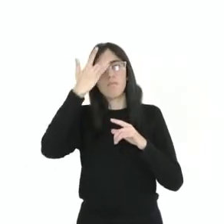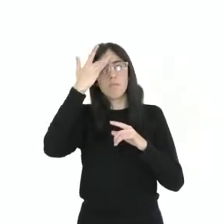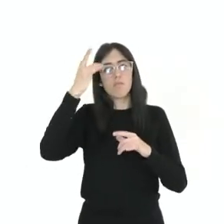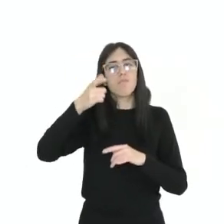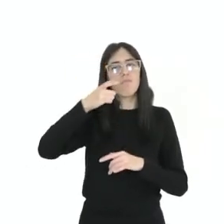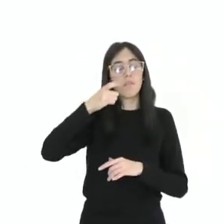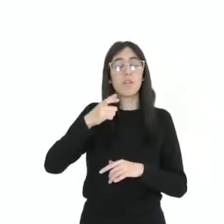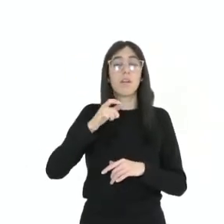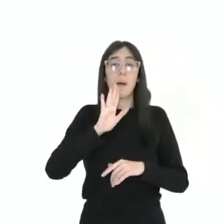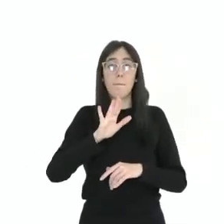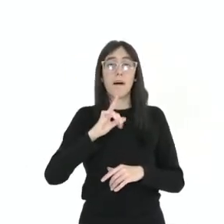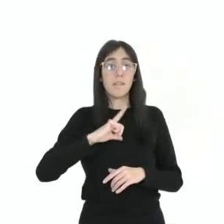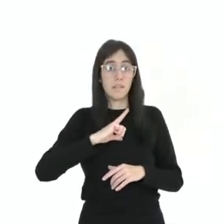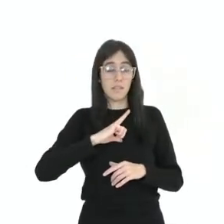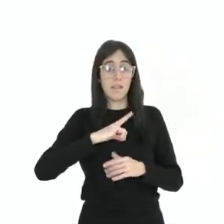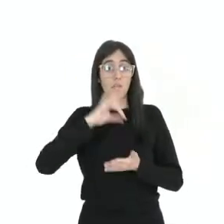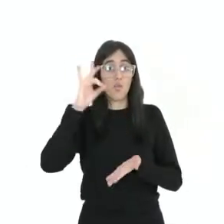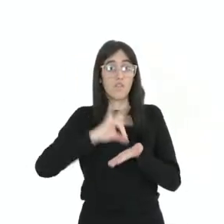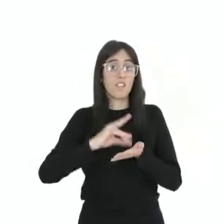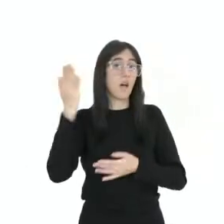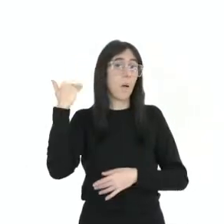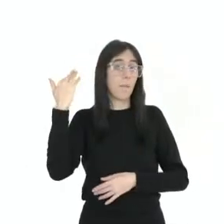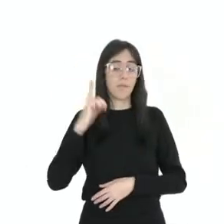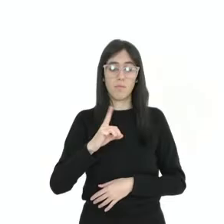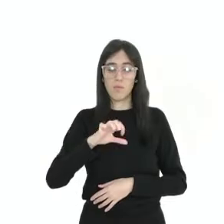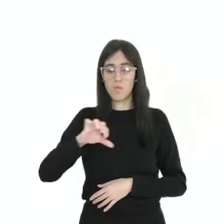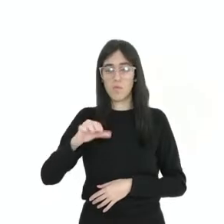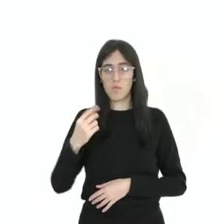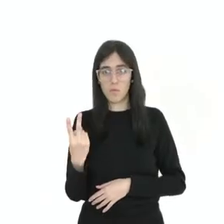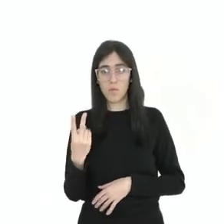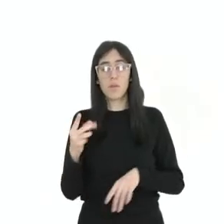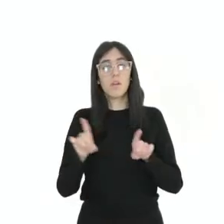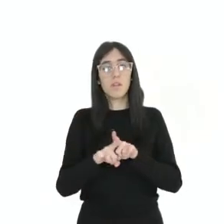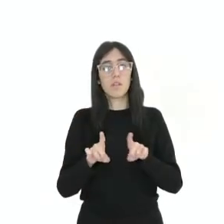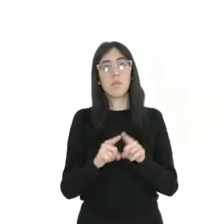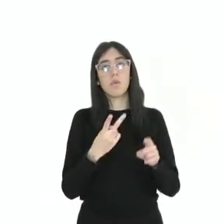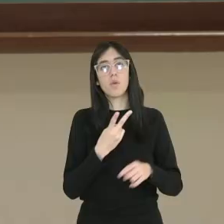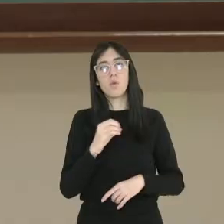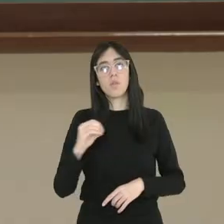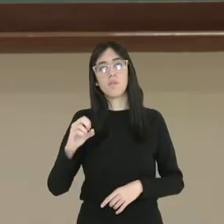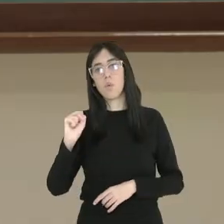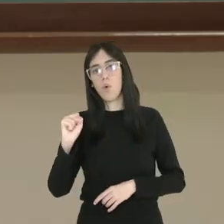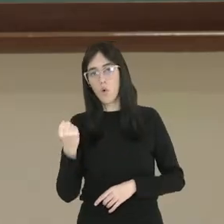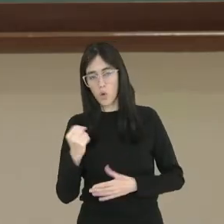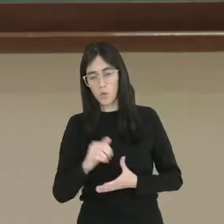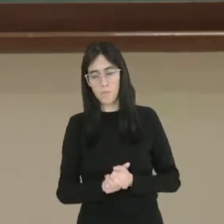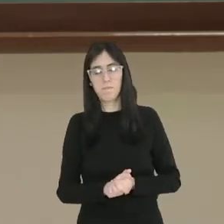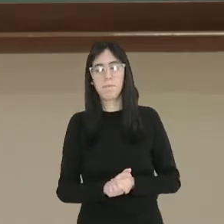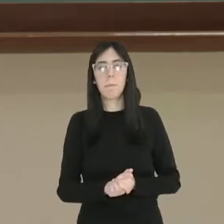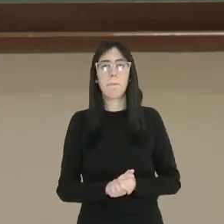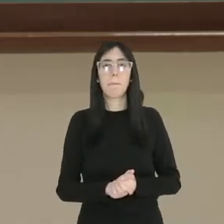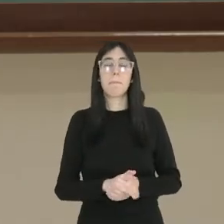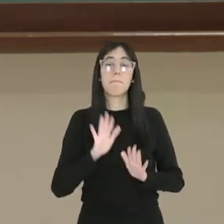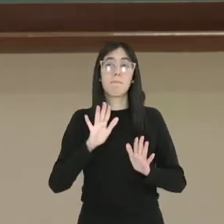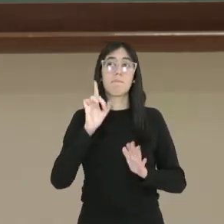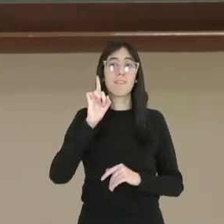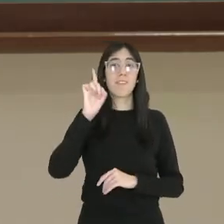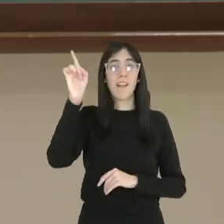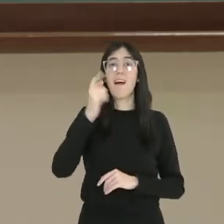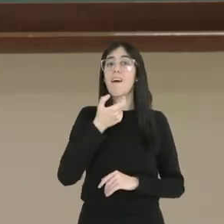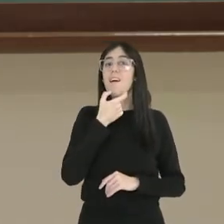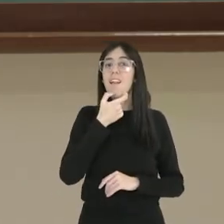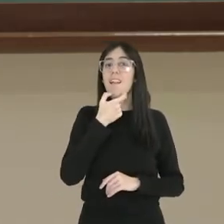participou desde Barcelona, em 92, até Pequim, em 2008, sendo que nos Jogos Olímpicos de Londres, no